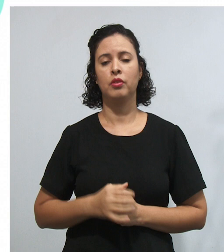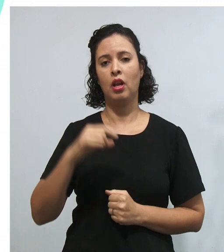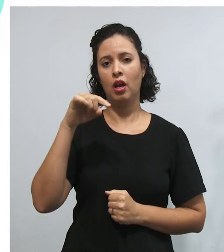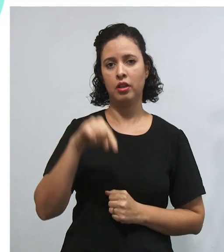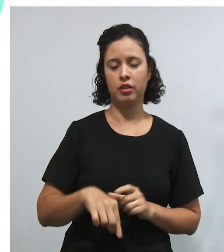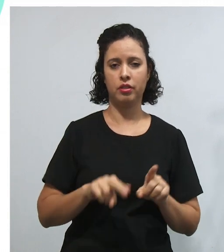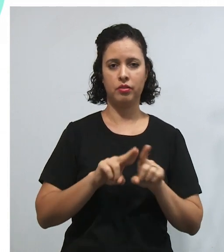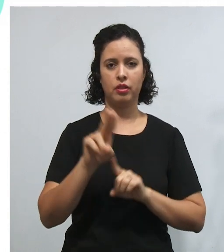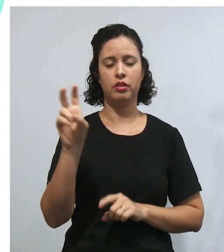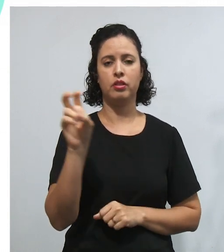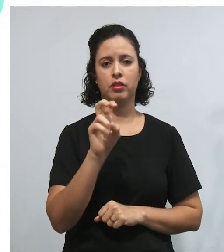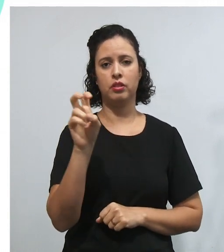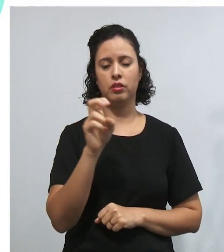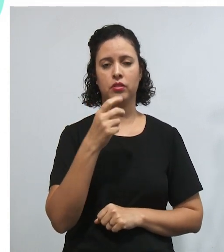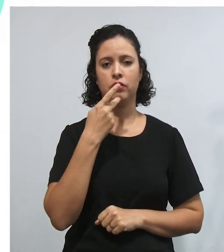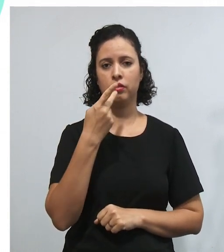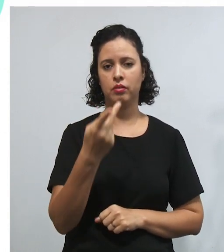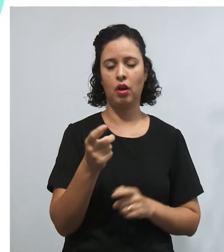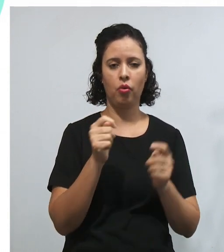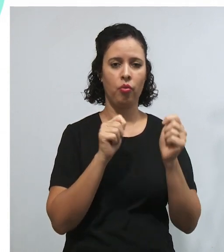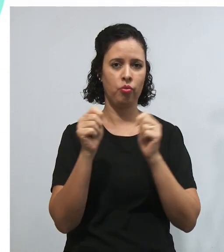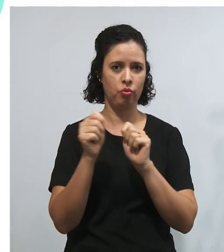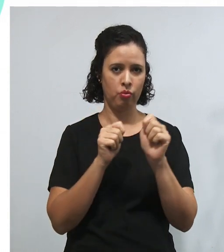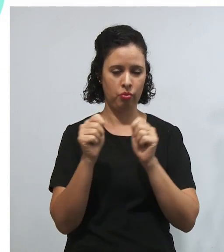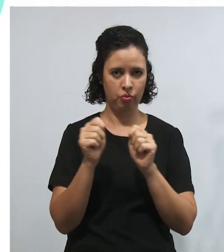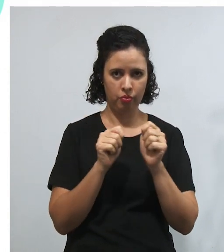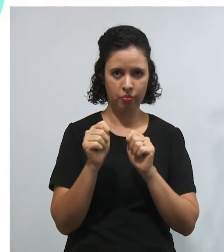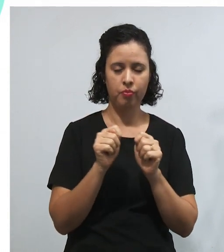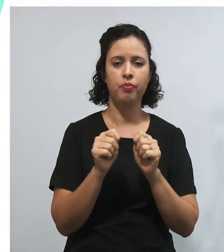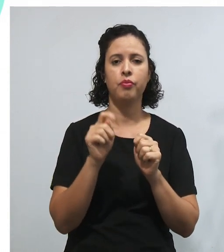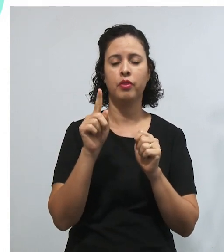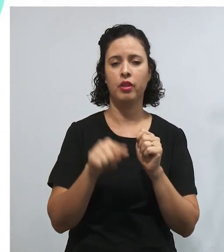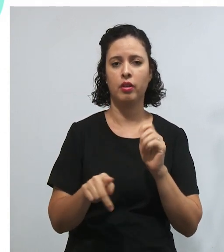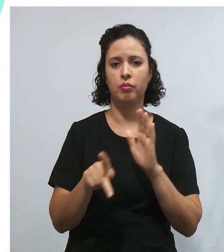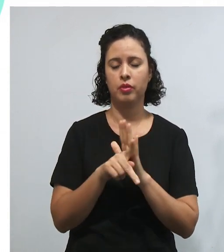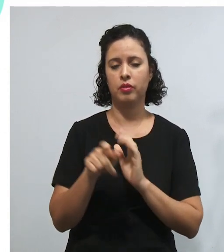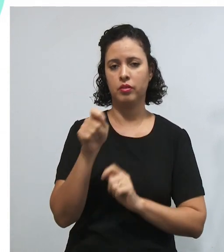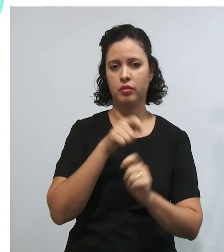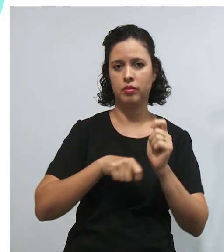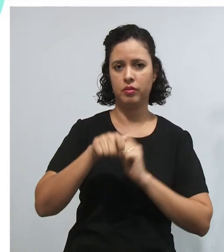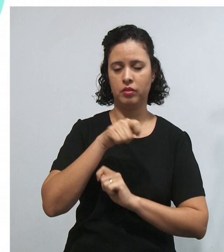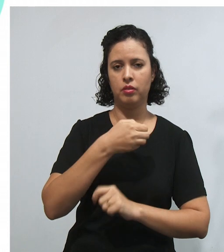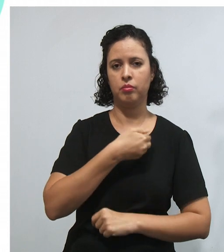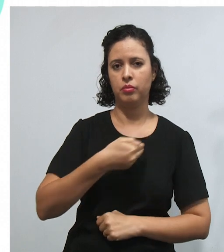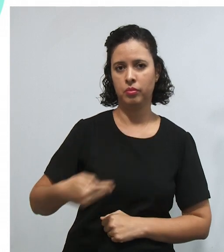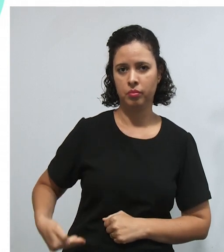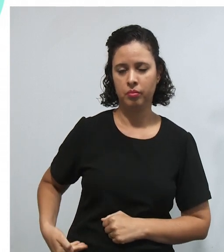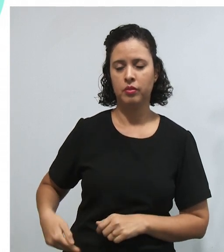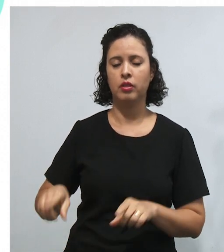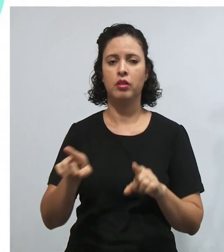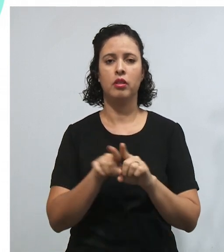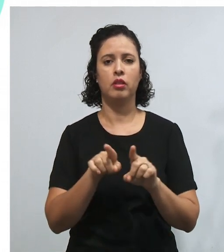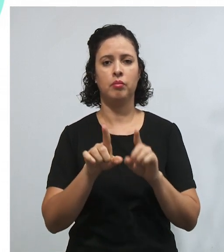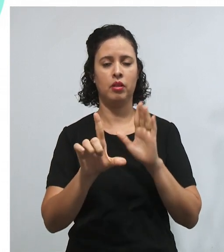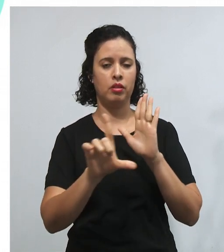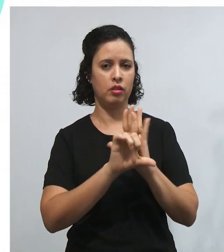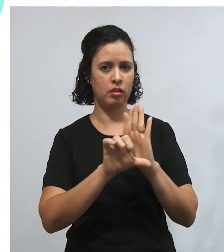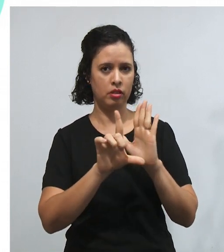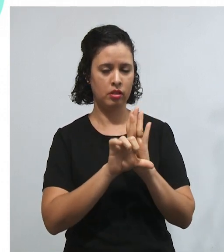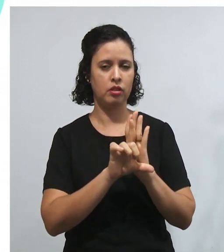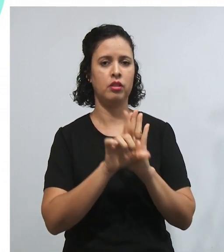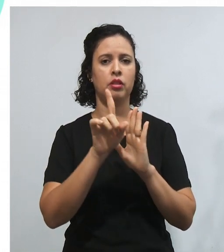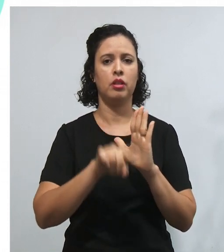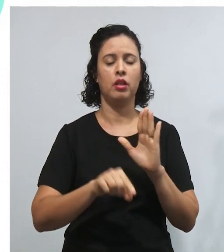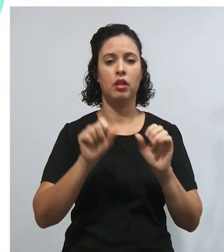5, vamos falar sobre controle, o controle sobre a administração pública. Vamos falar sobre a legalidade,